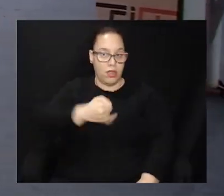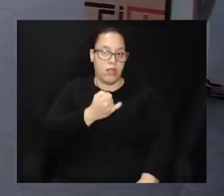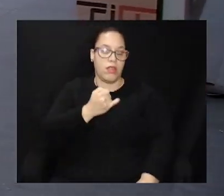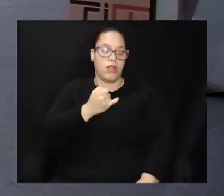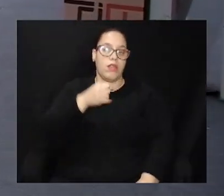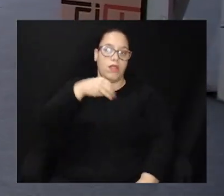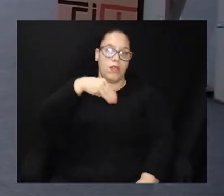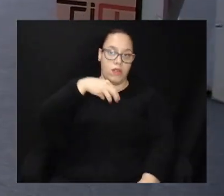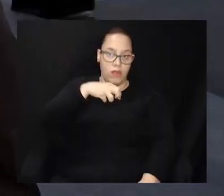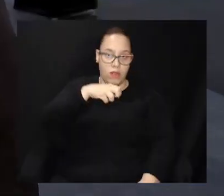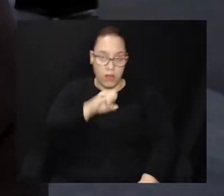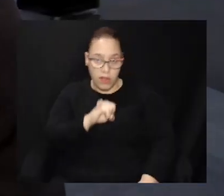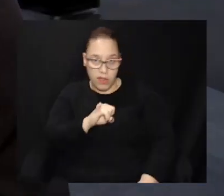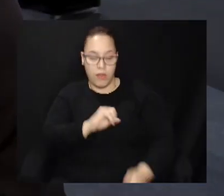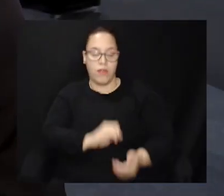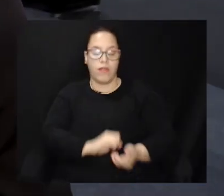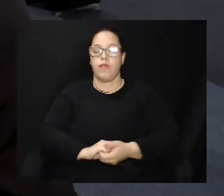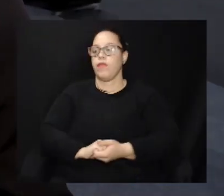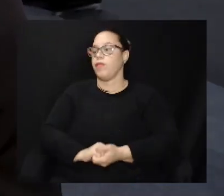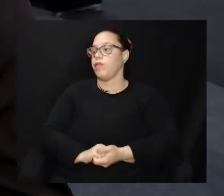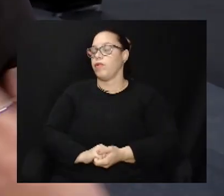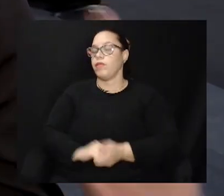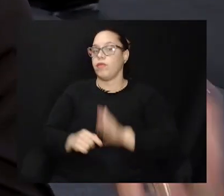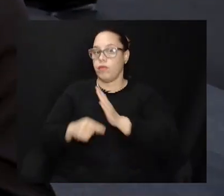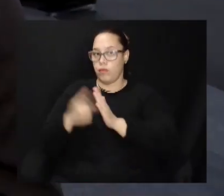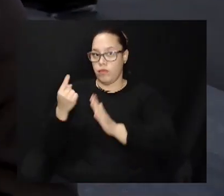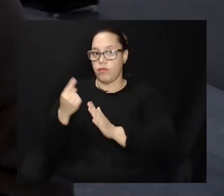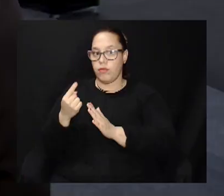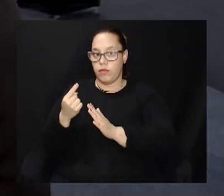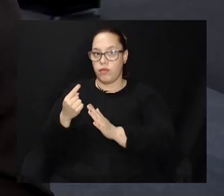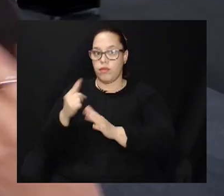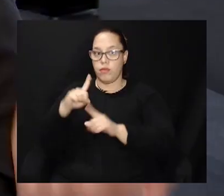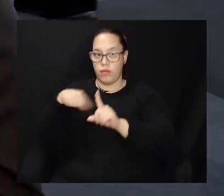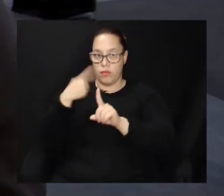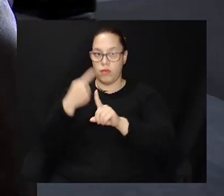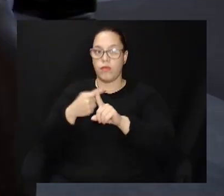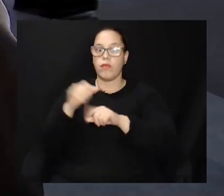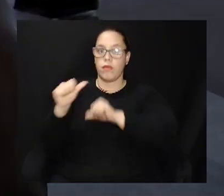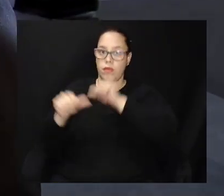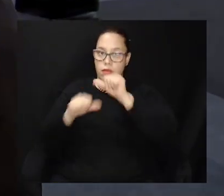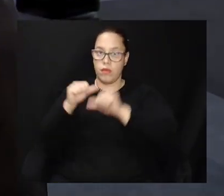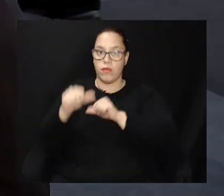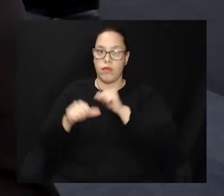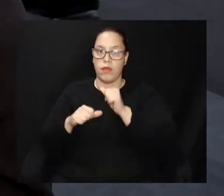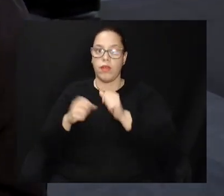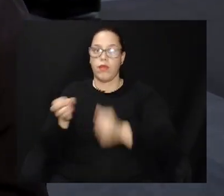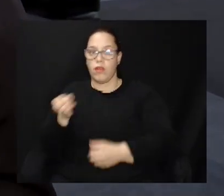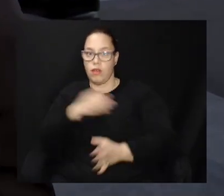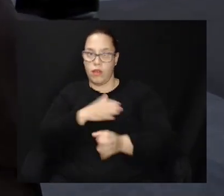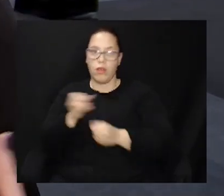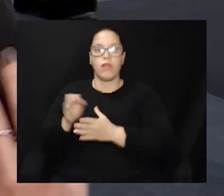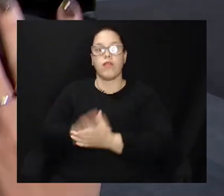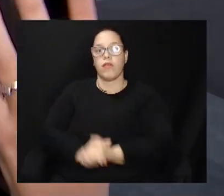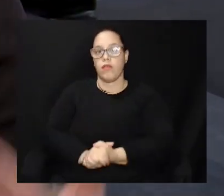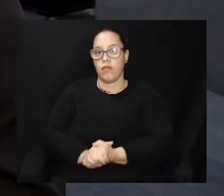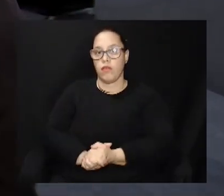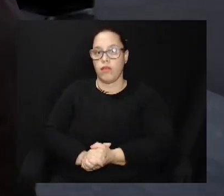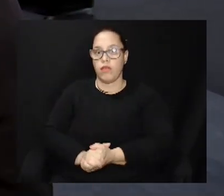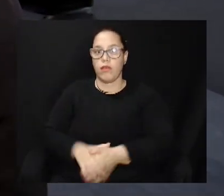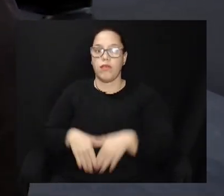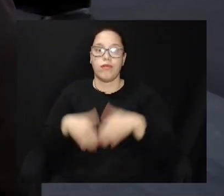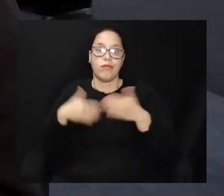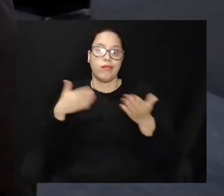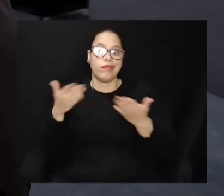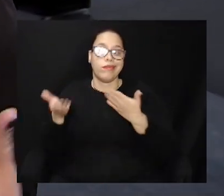microempreendedores individuais. Primeira vez a gente veio aqui através de mudanças, ver o que tem de novo no mercado, ver qual que é a parte do que mudou